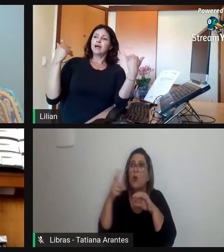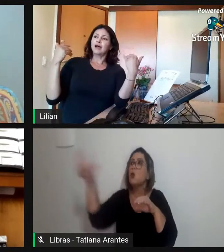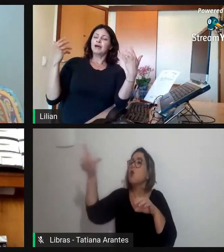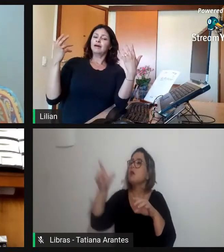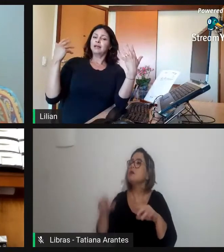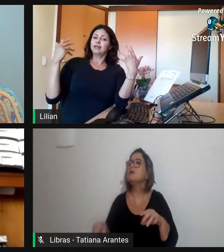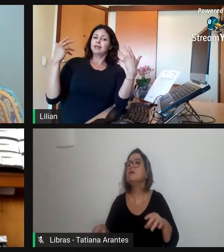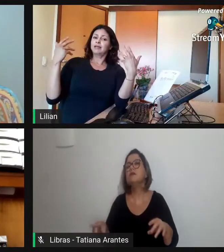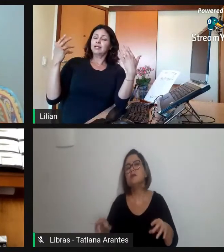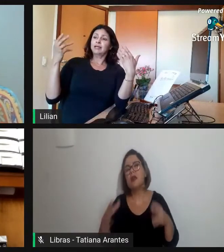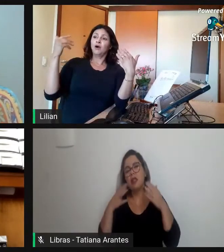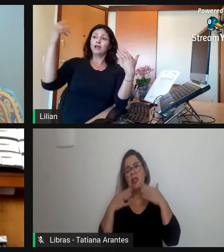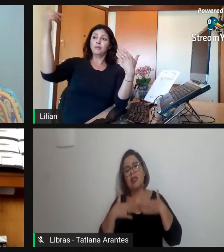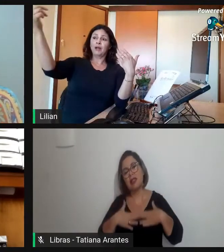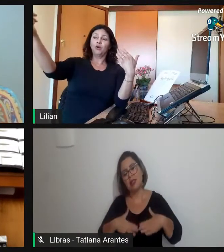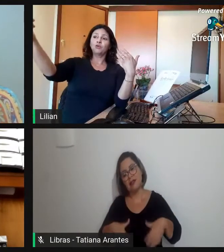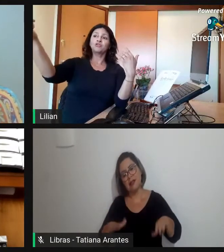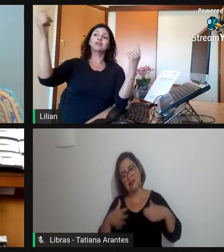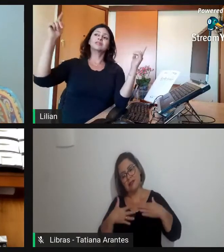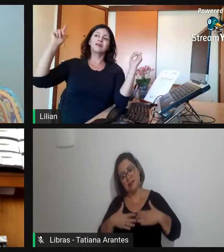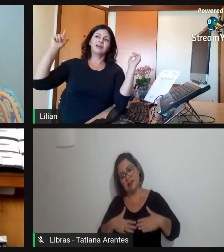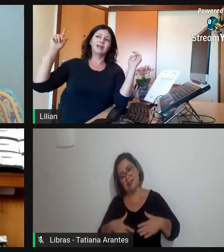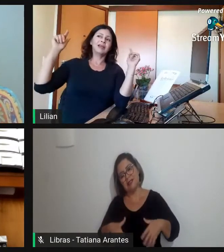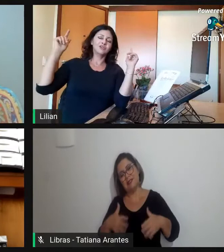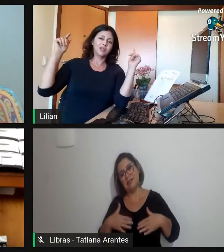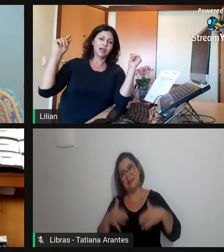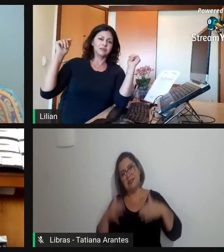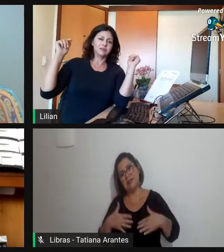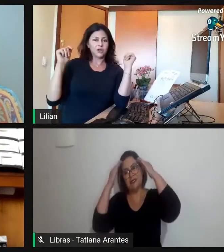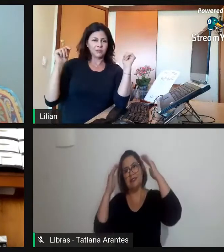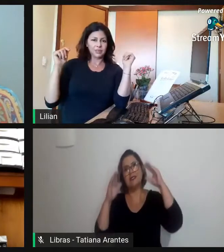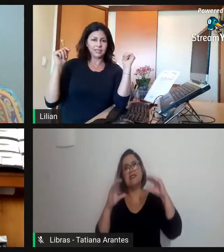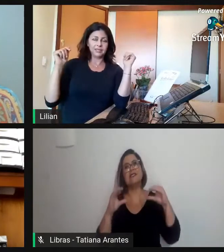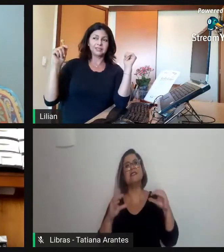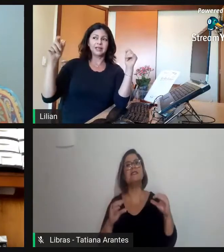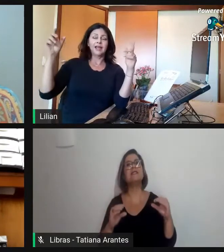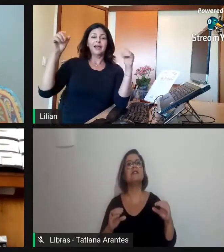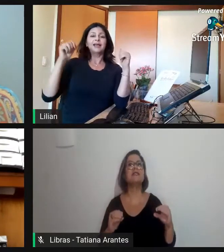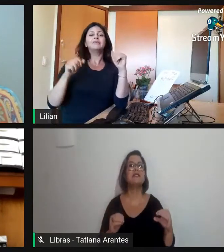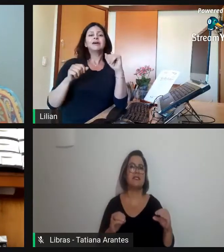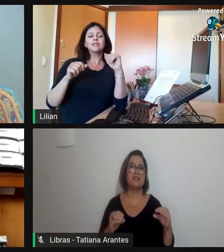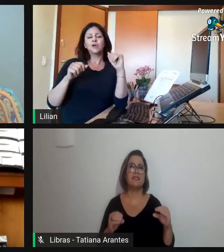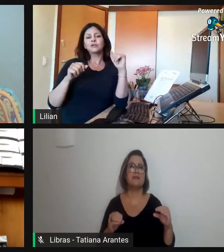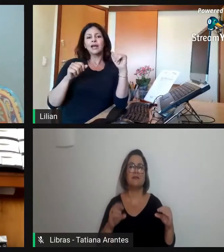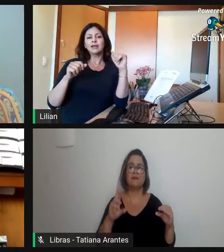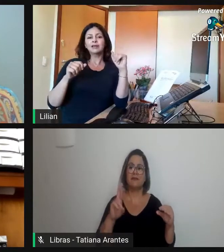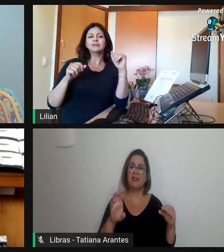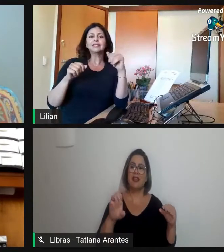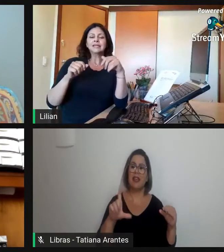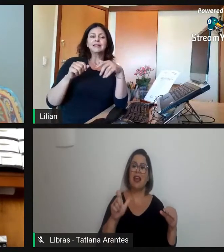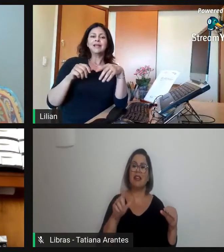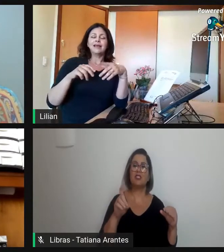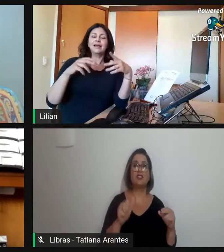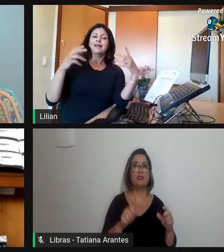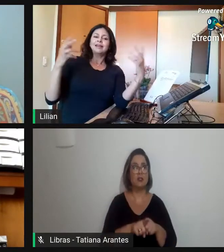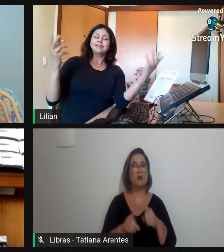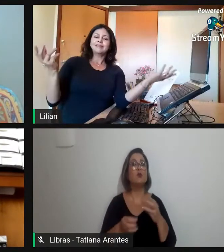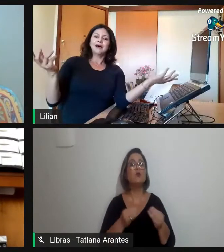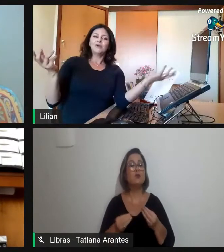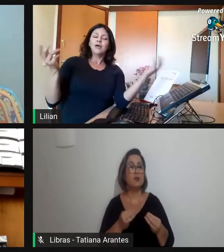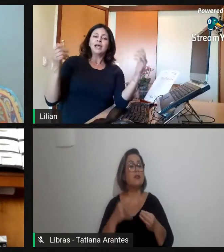músculo que olha para longe, que estava relaxado, só na preguiça, ele vai se contrair,